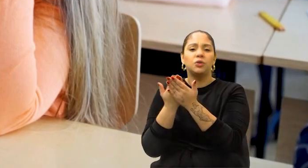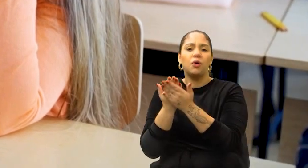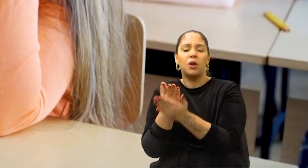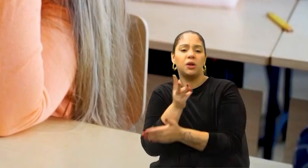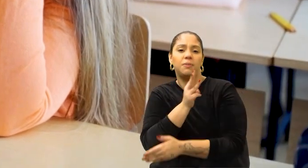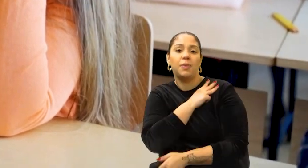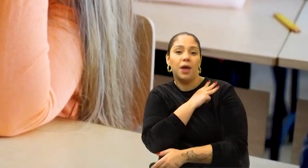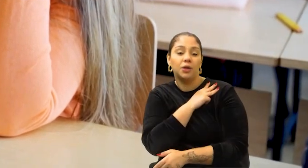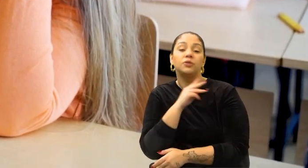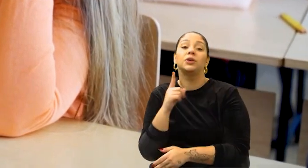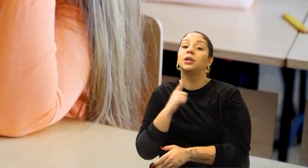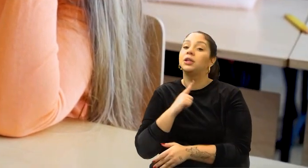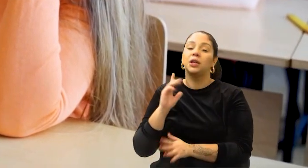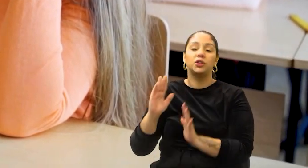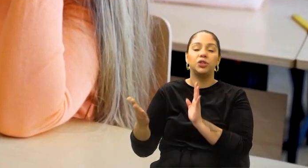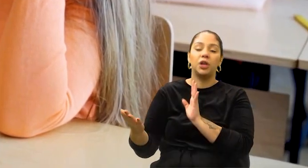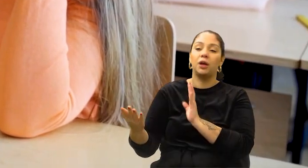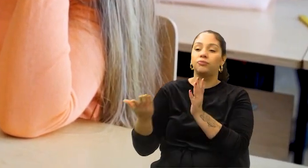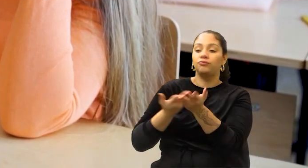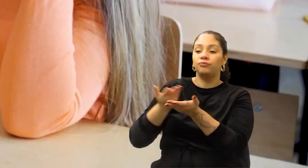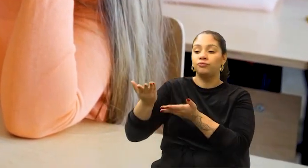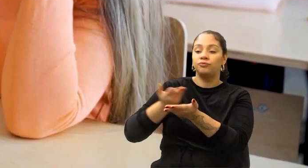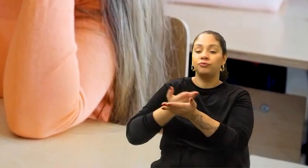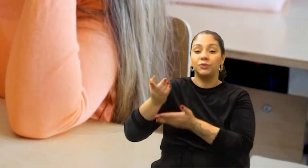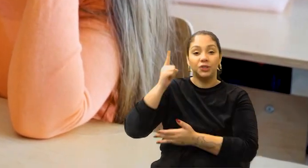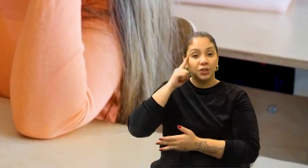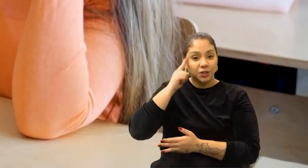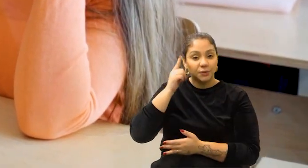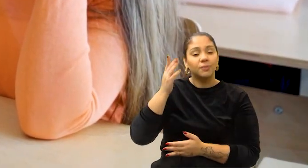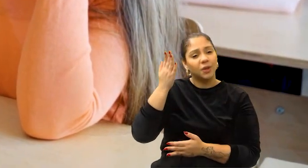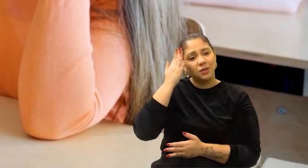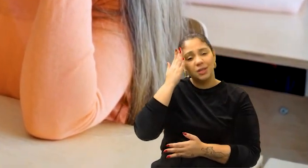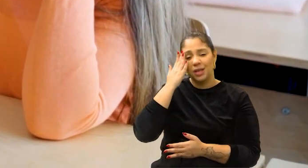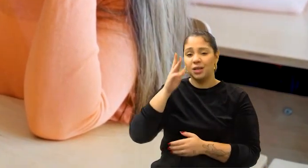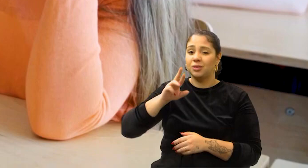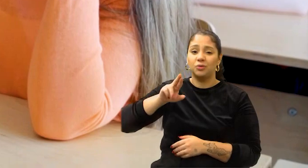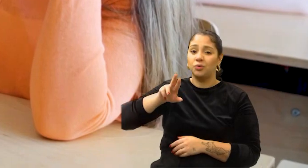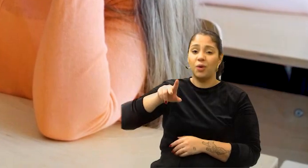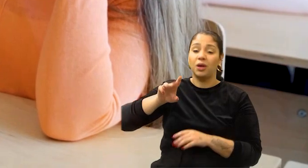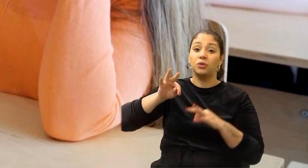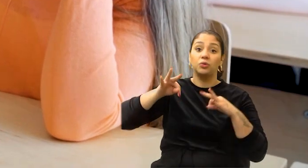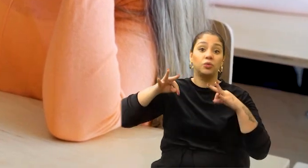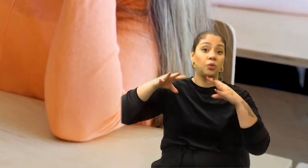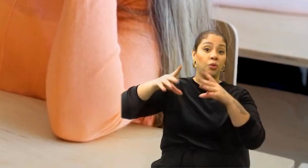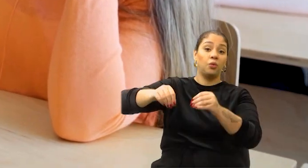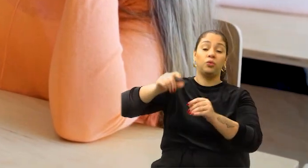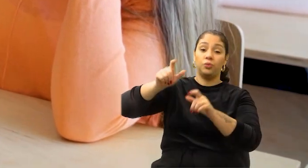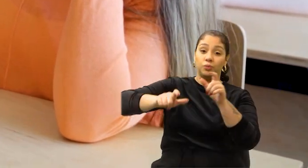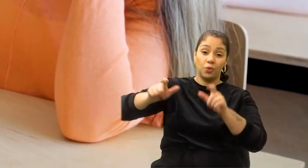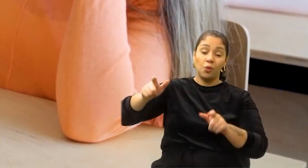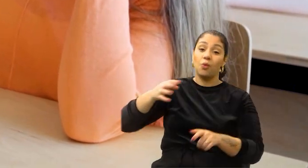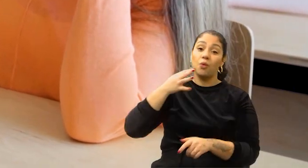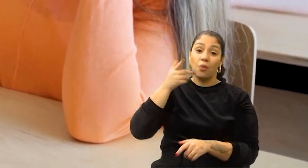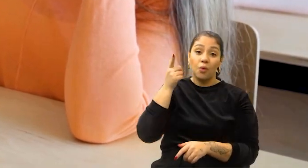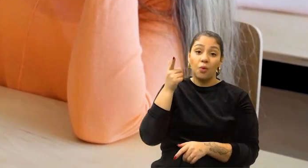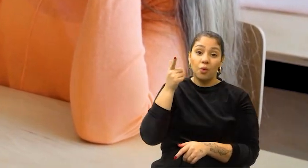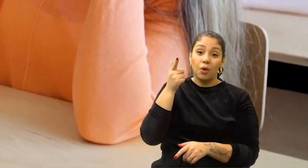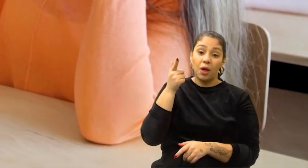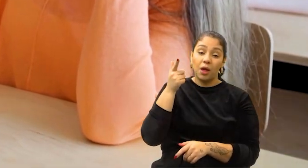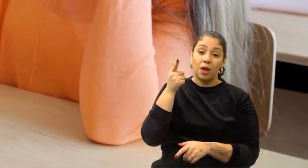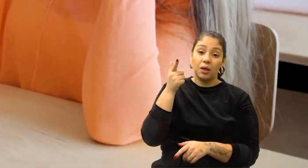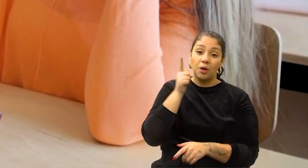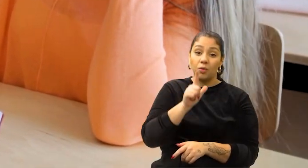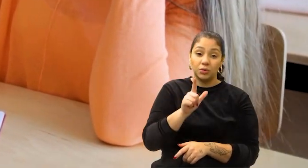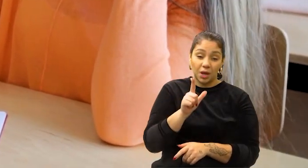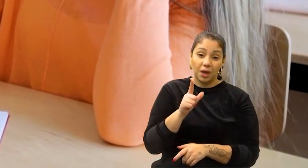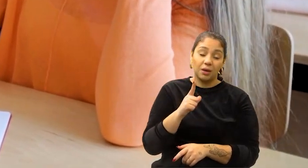cursinhos de escolas de Ensino Médio gente que fala a linguagem deles no dia a dia eu sei que nem todo mundo consegue vir aqui são 250